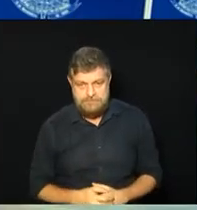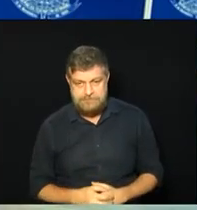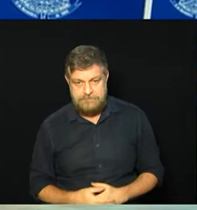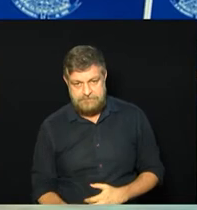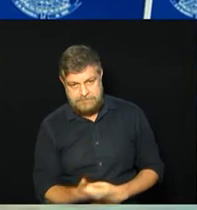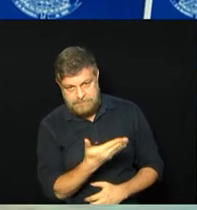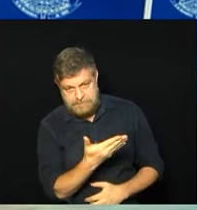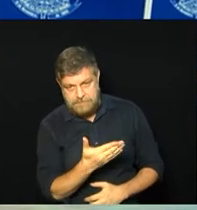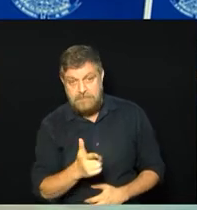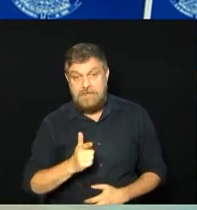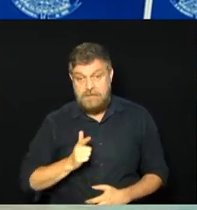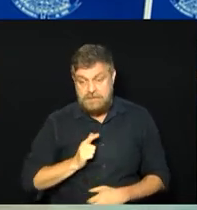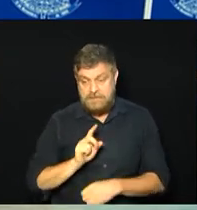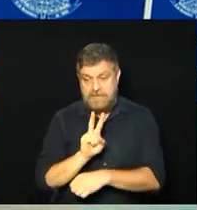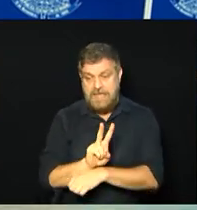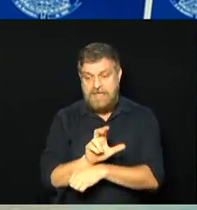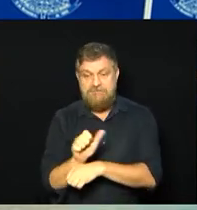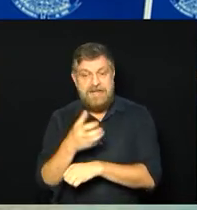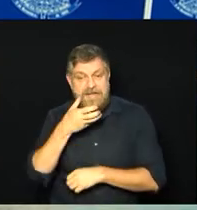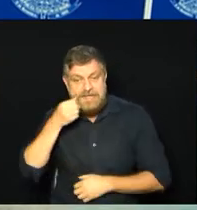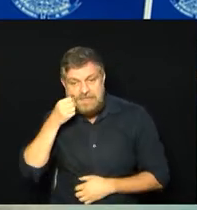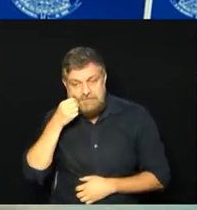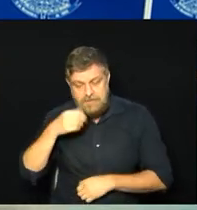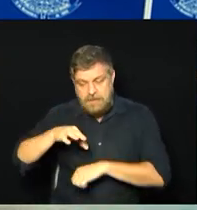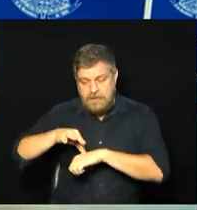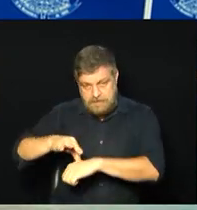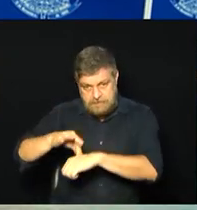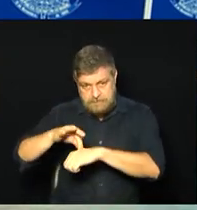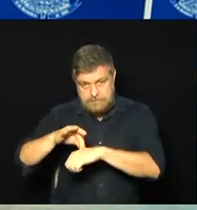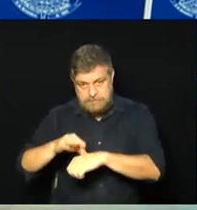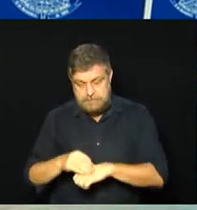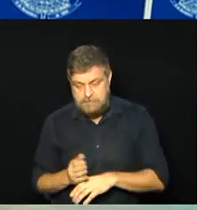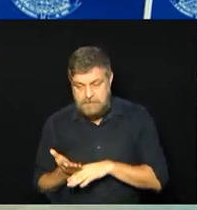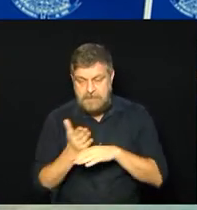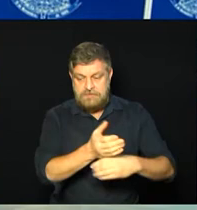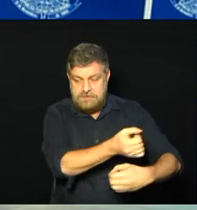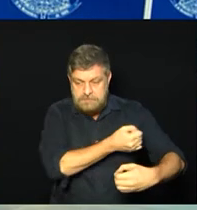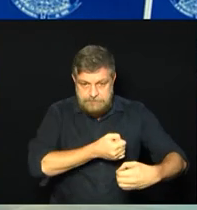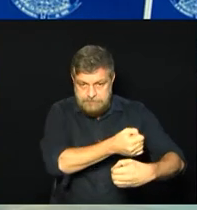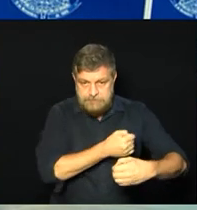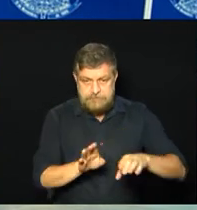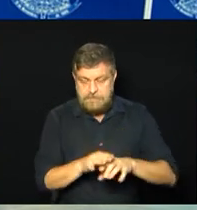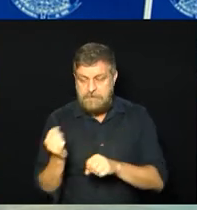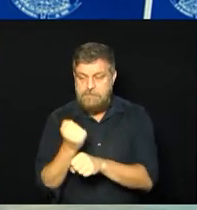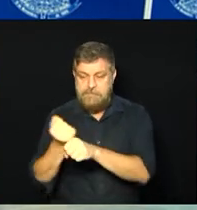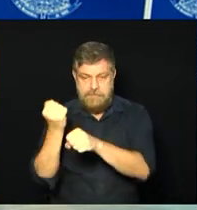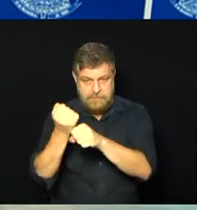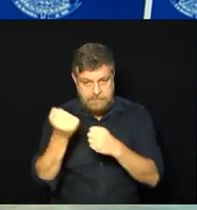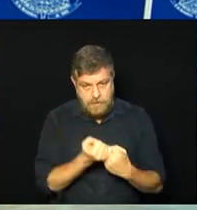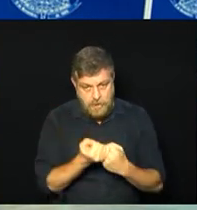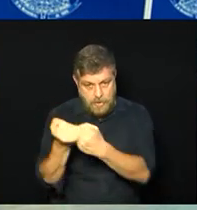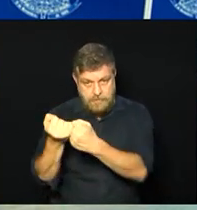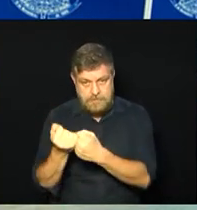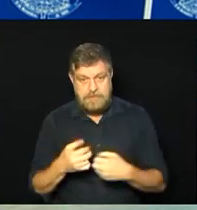Em Indaiatuba tem vagas para açougueiro, ajudante de cozinha, ajudante de obras, ajudante